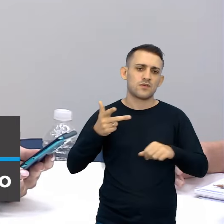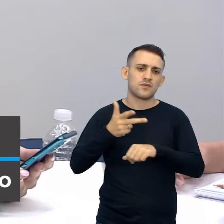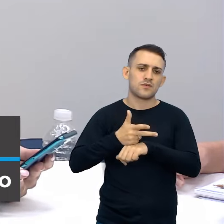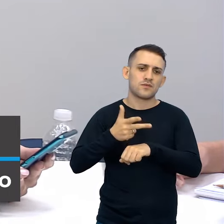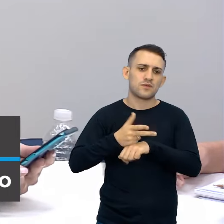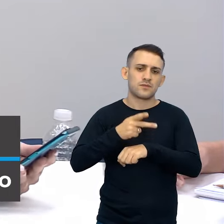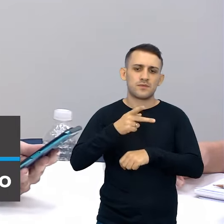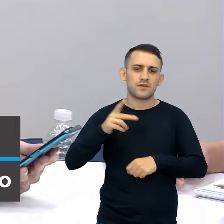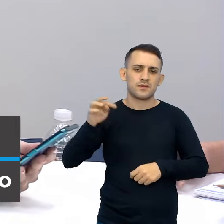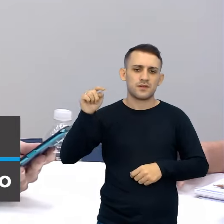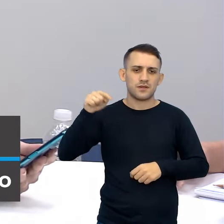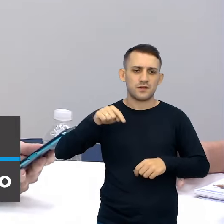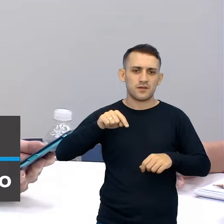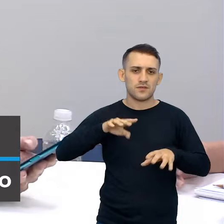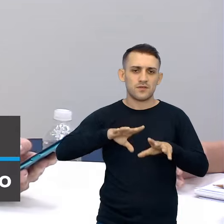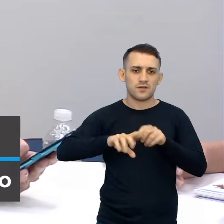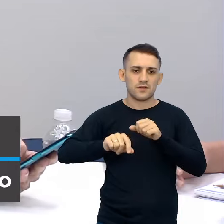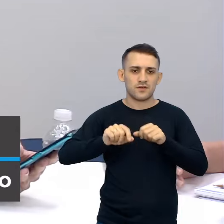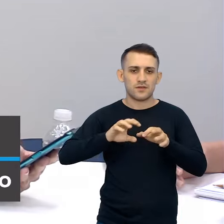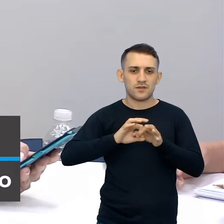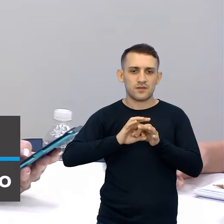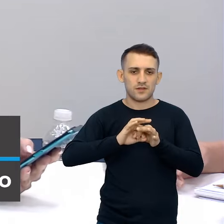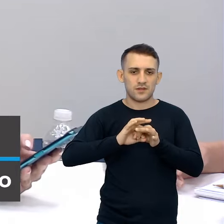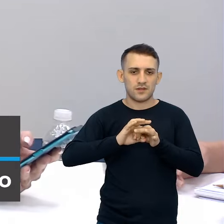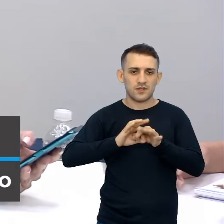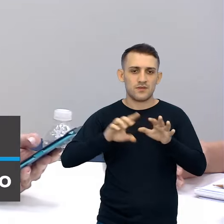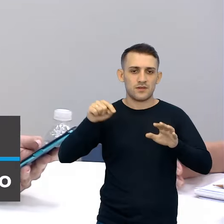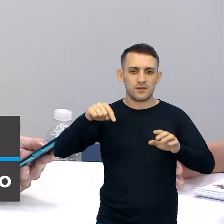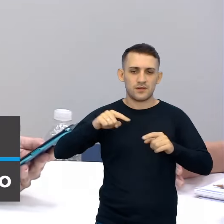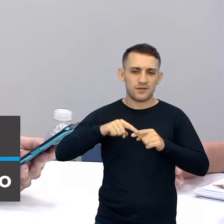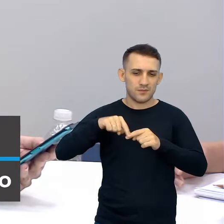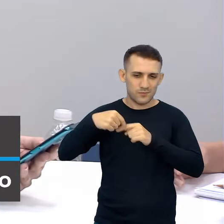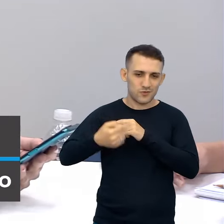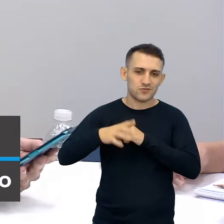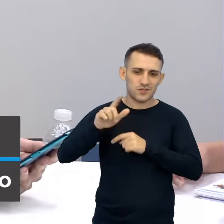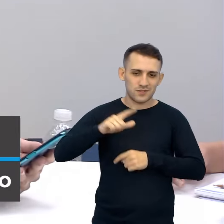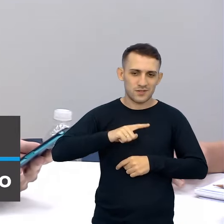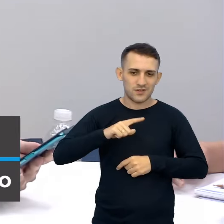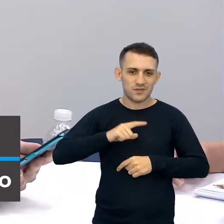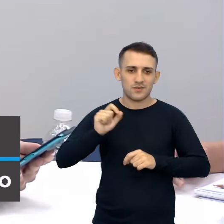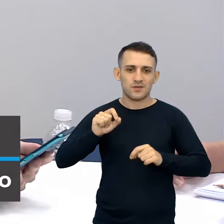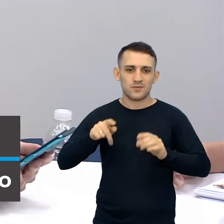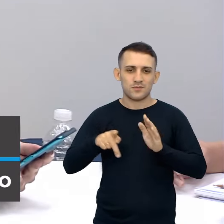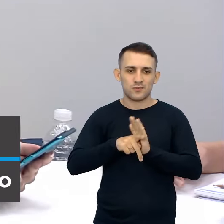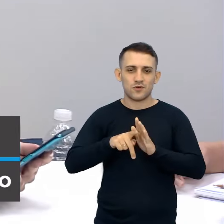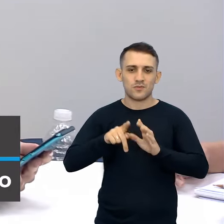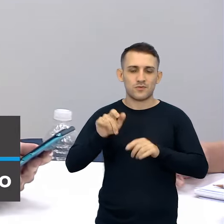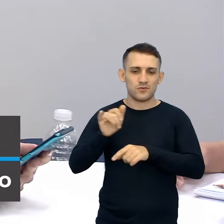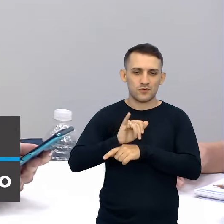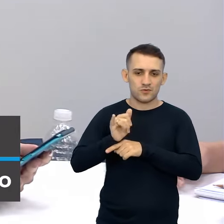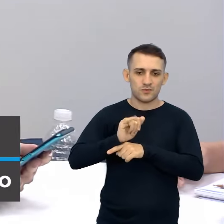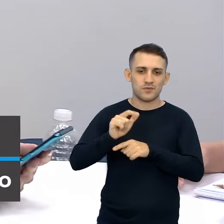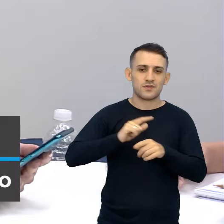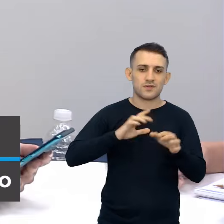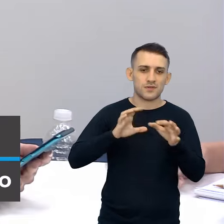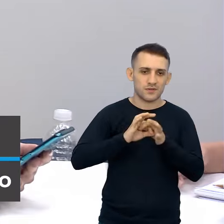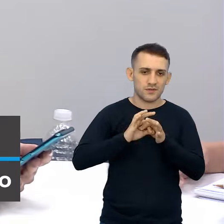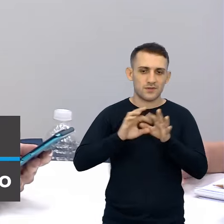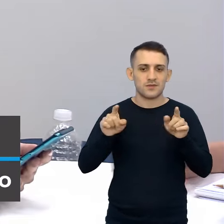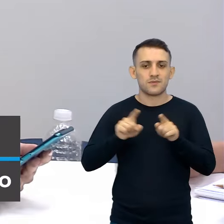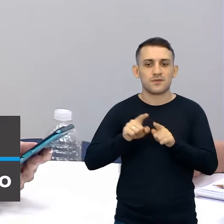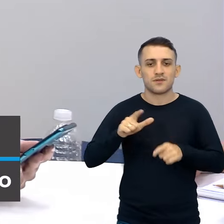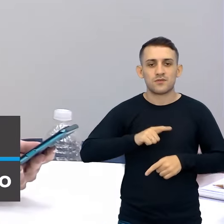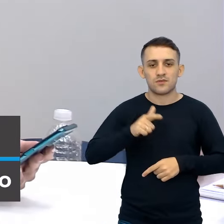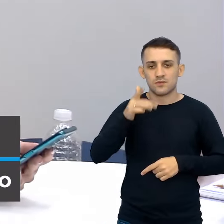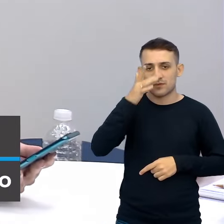formação estarão disponíveis? Não tem PPT, o vídeo vai estar disponível daqui a pouquinho no canal do YouTube. E teve alguém